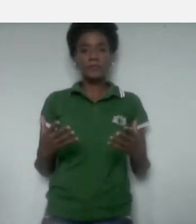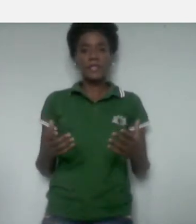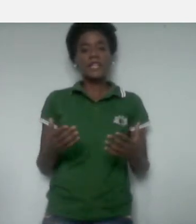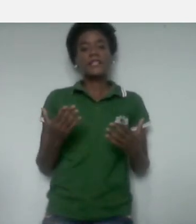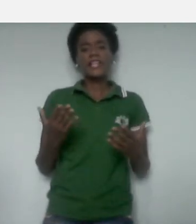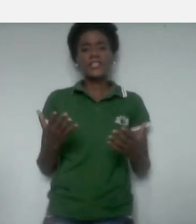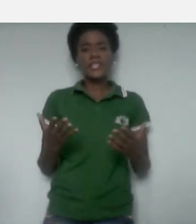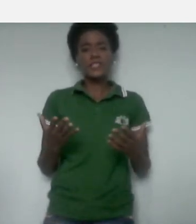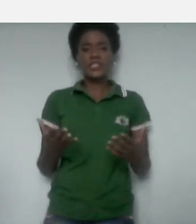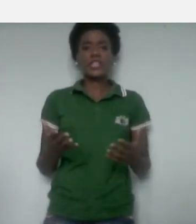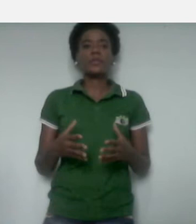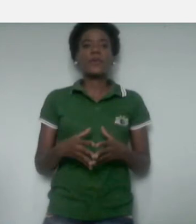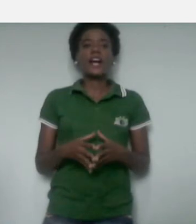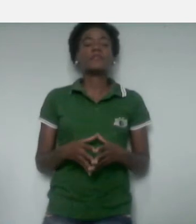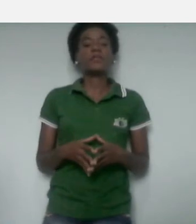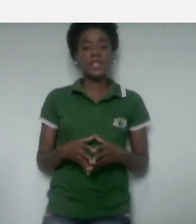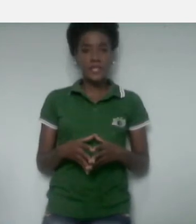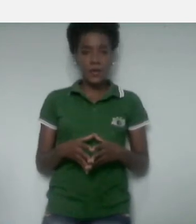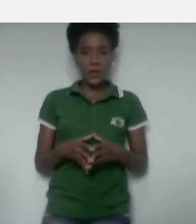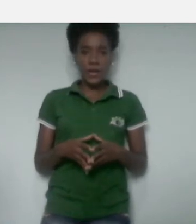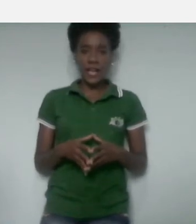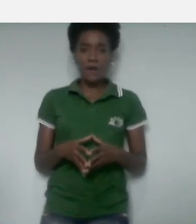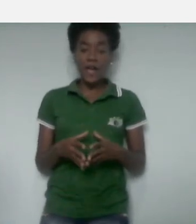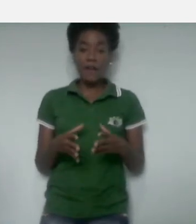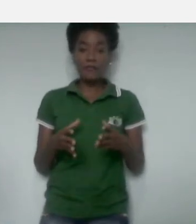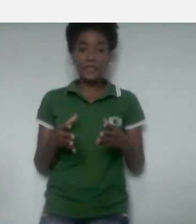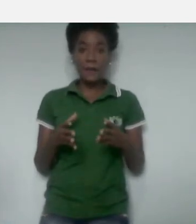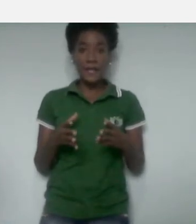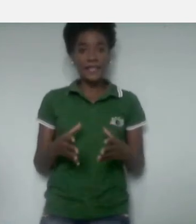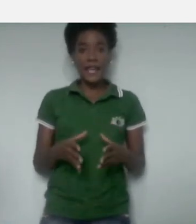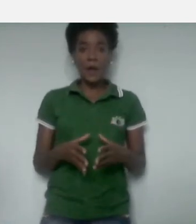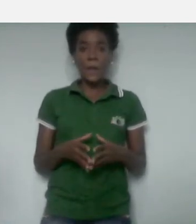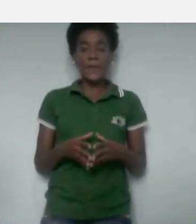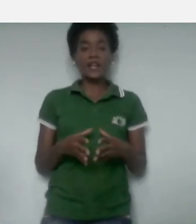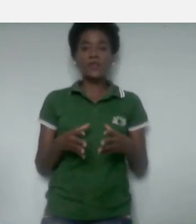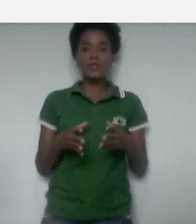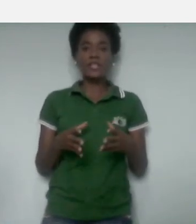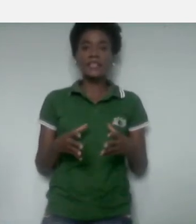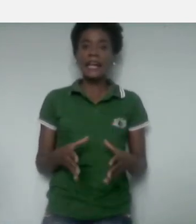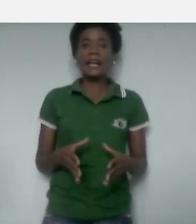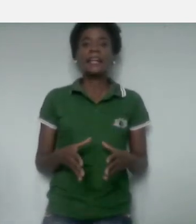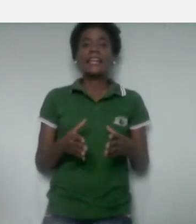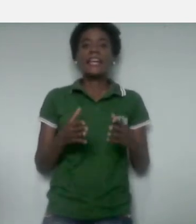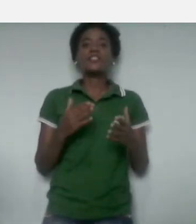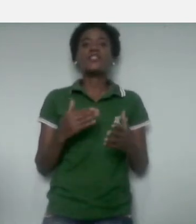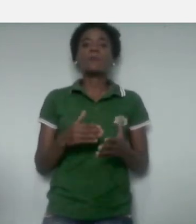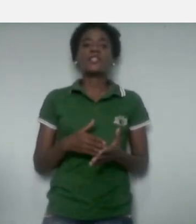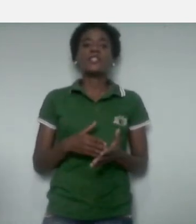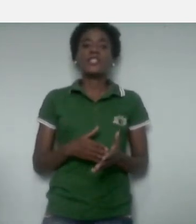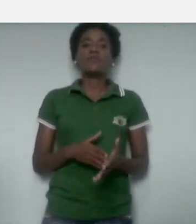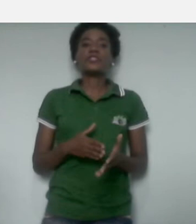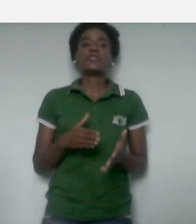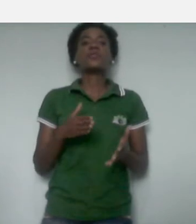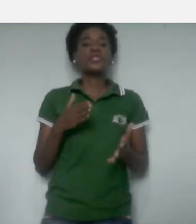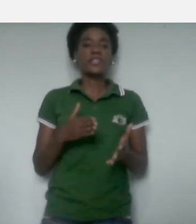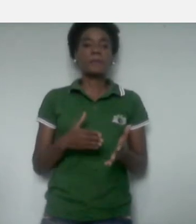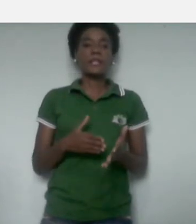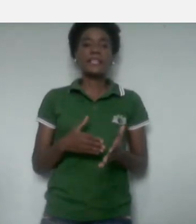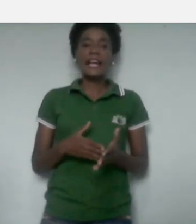global. Neste sentido, a administração local é fundamental para consolidar esses